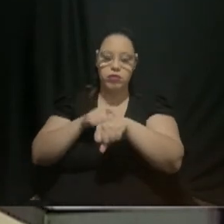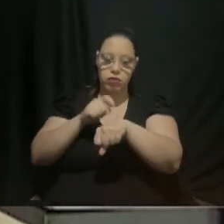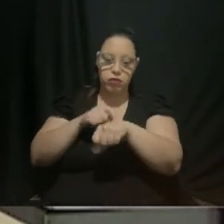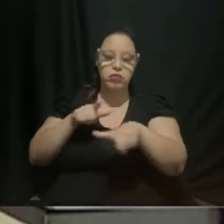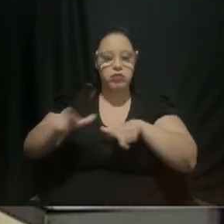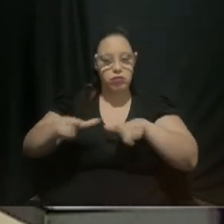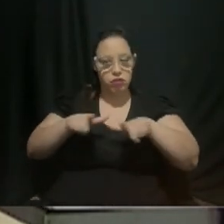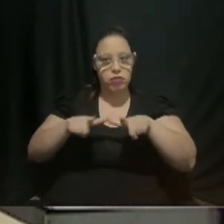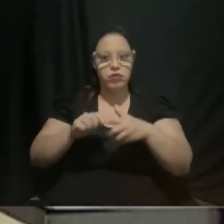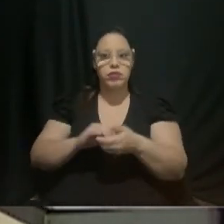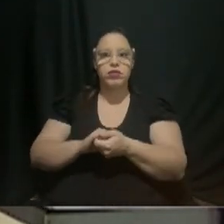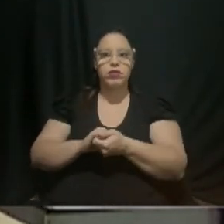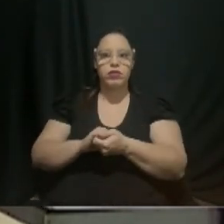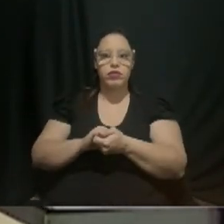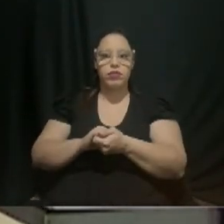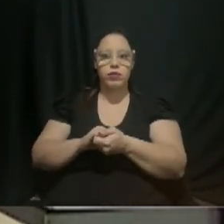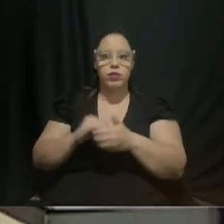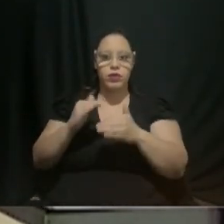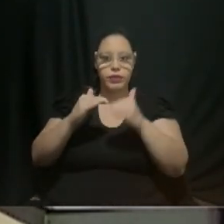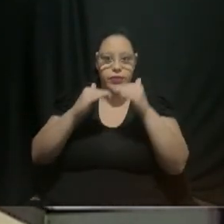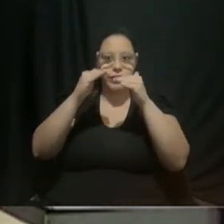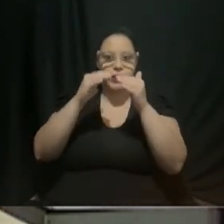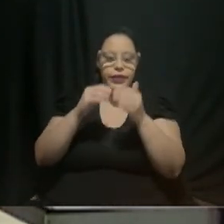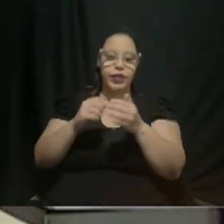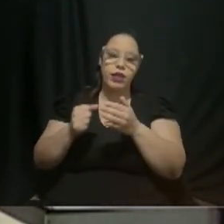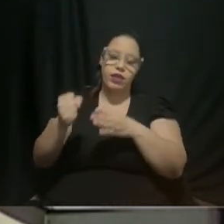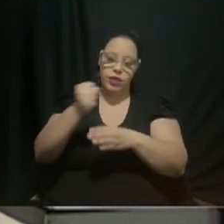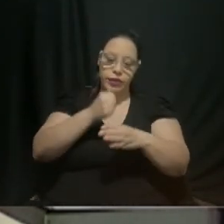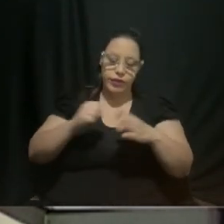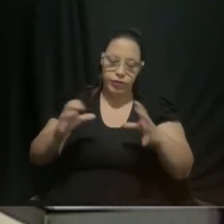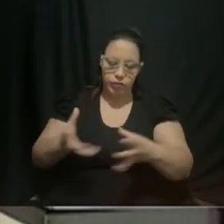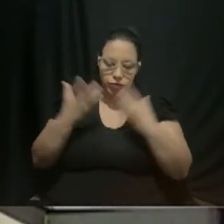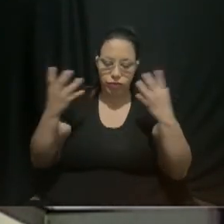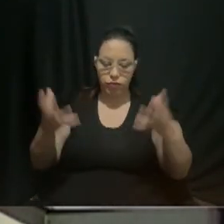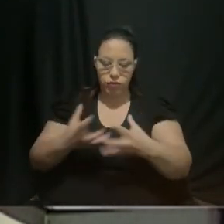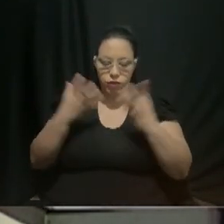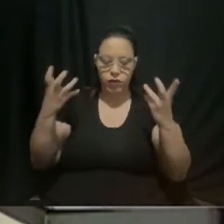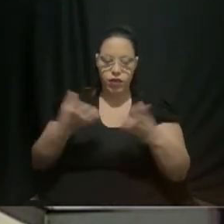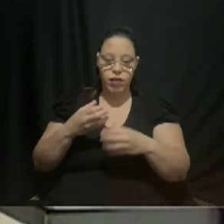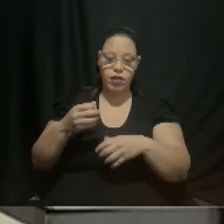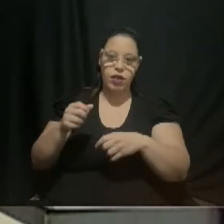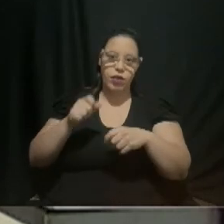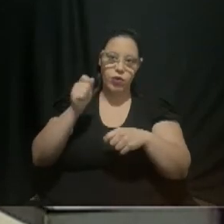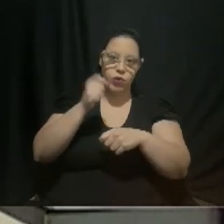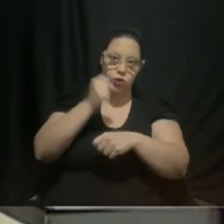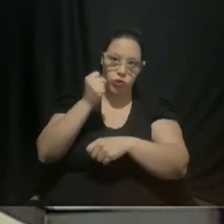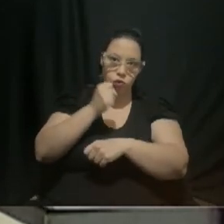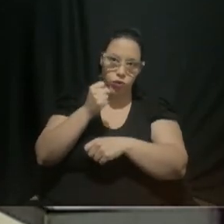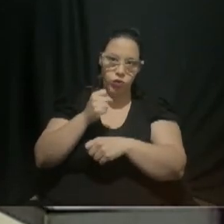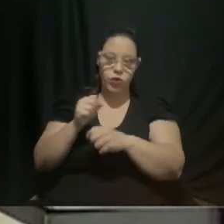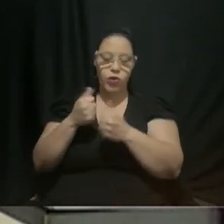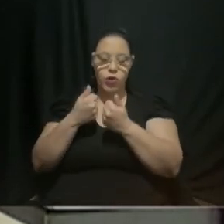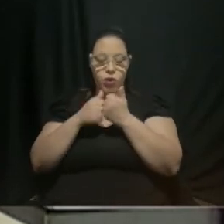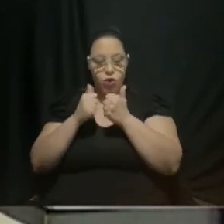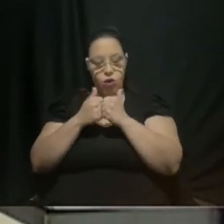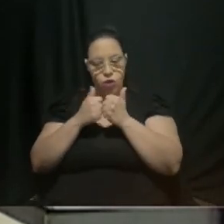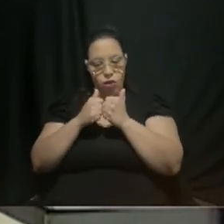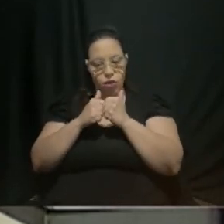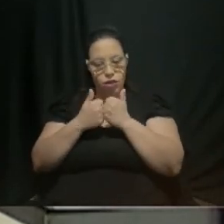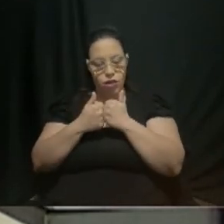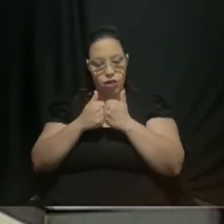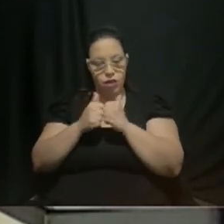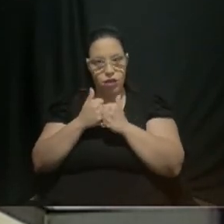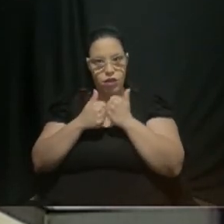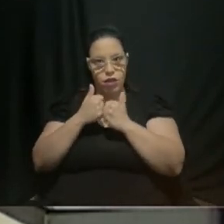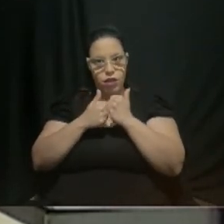fazia salada, temperava carne. Aí depois assim, a gente foi aprender a fazer arroz. Foi tudo por etapa, né? Tudo por etapas. Tem gente que fala